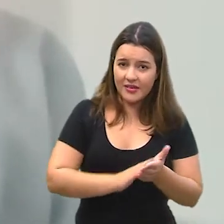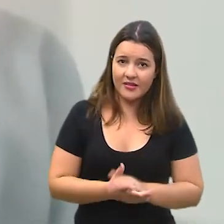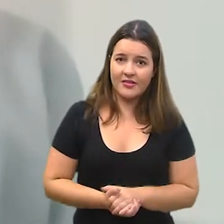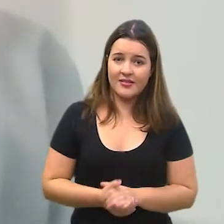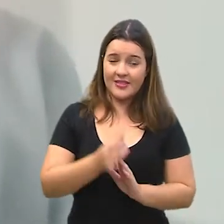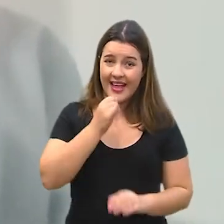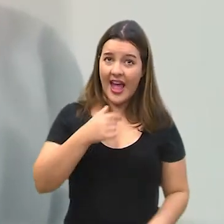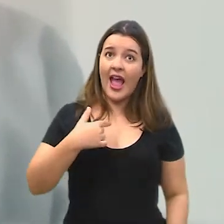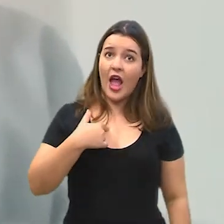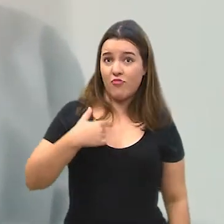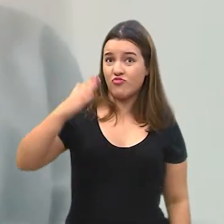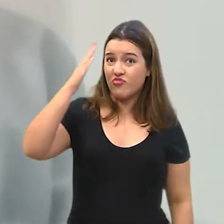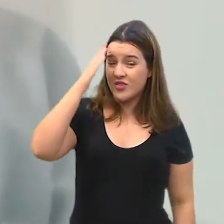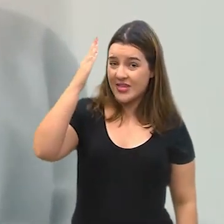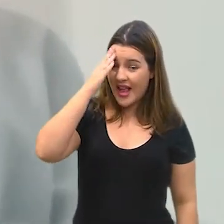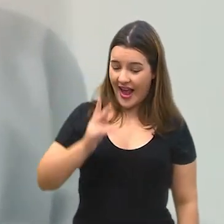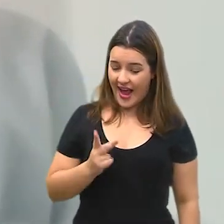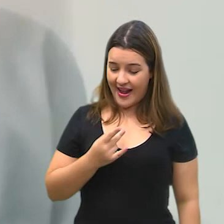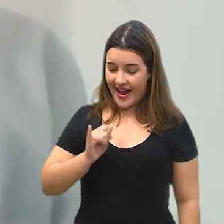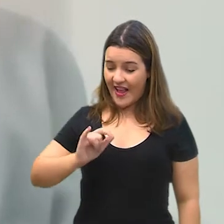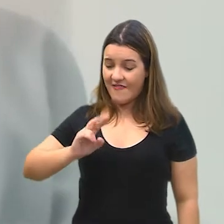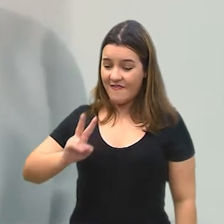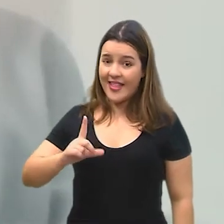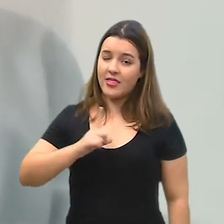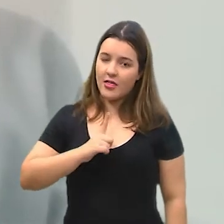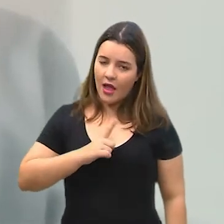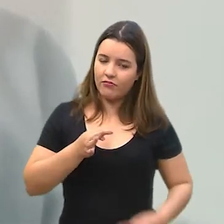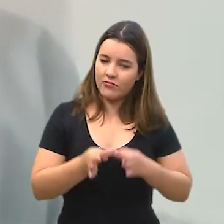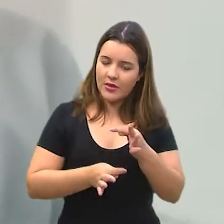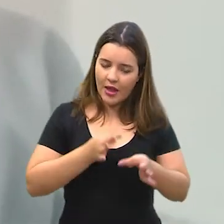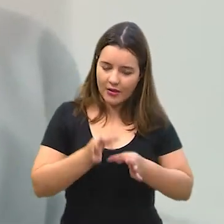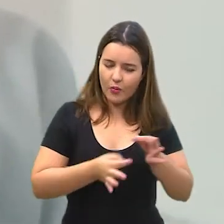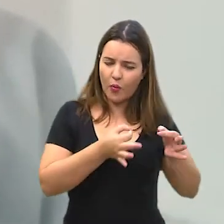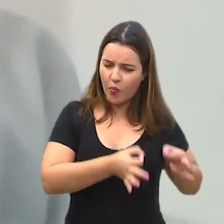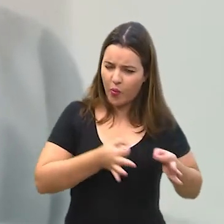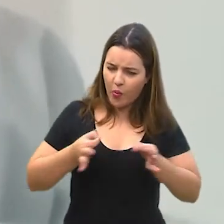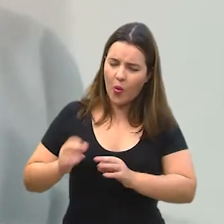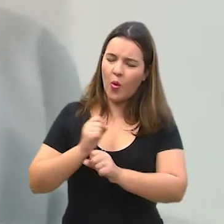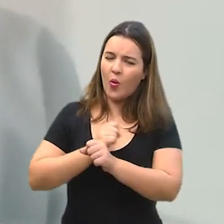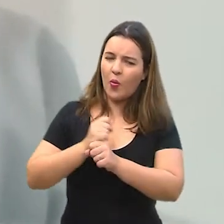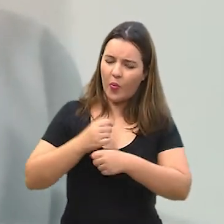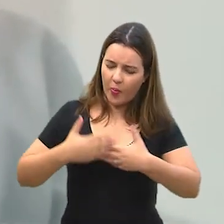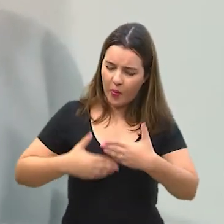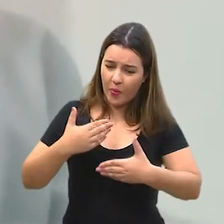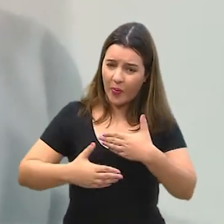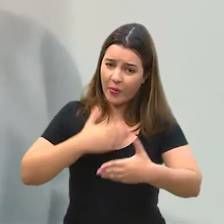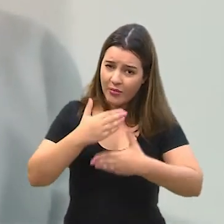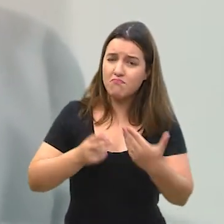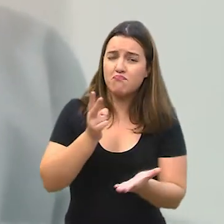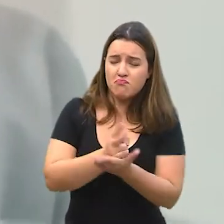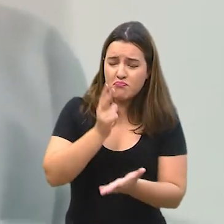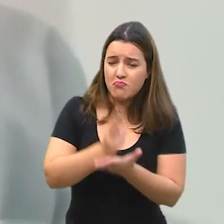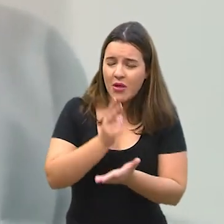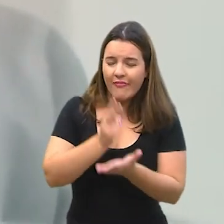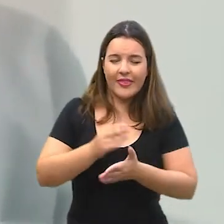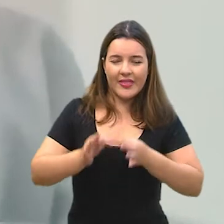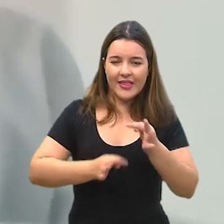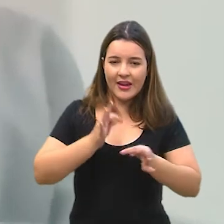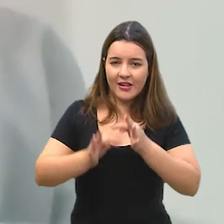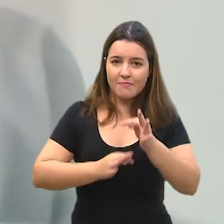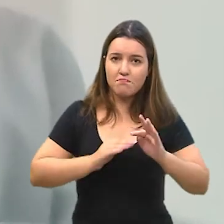pessoas com faixas etárias mais elevadas, e não algo relacionado ao vírus em si, né? Então, essa é